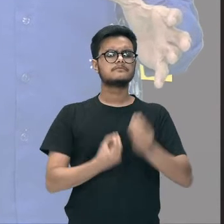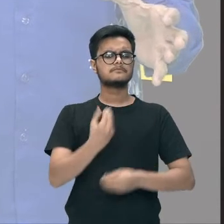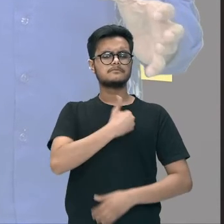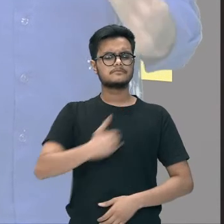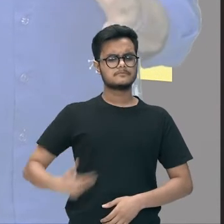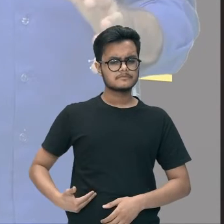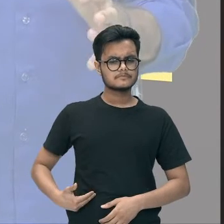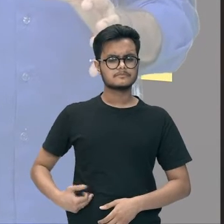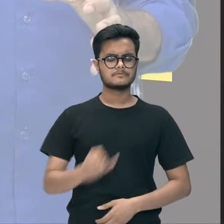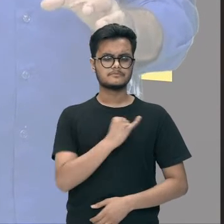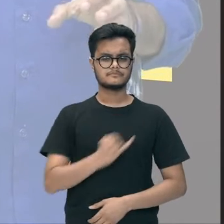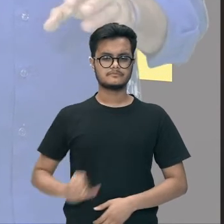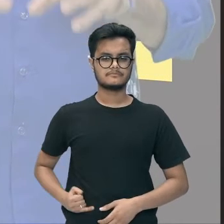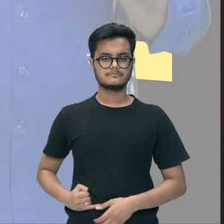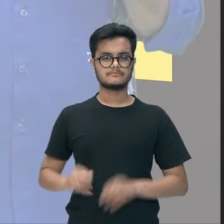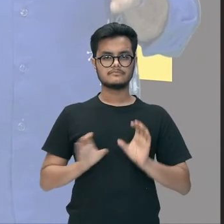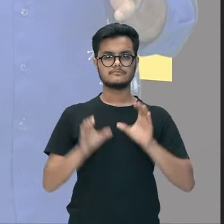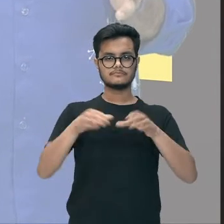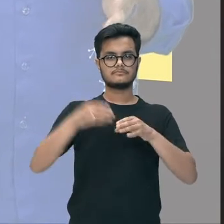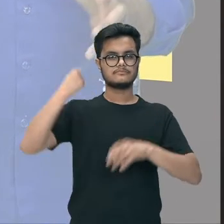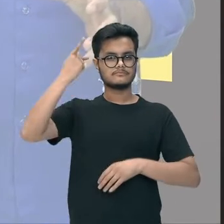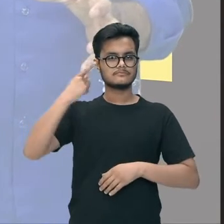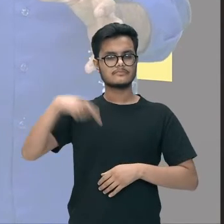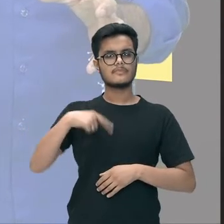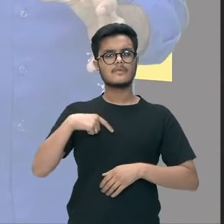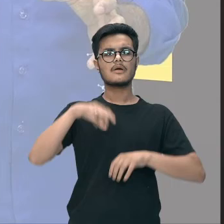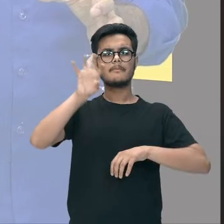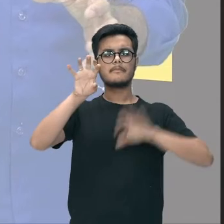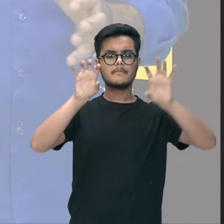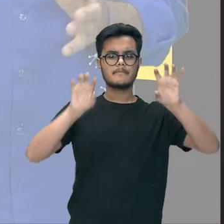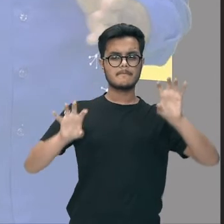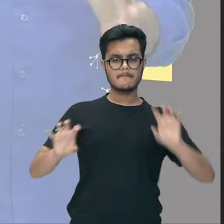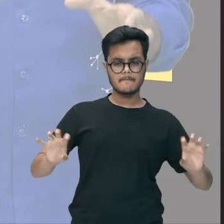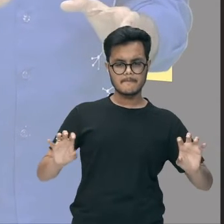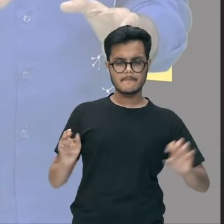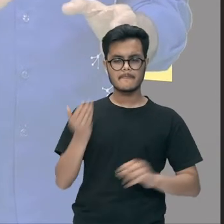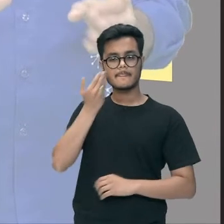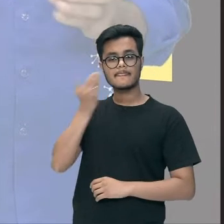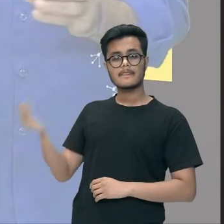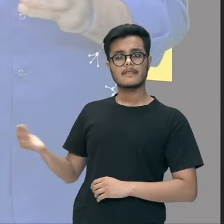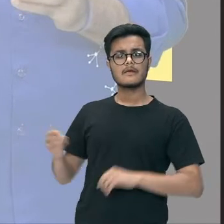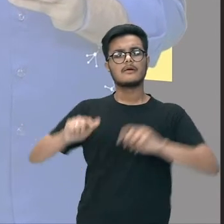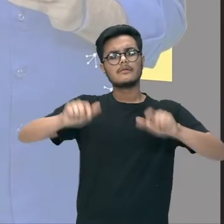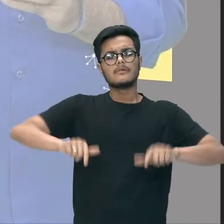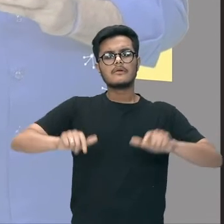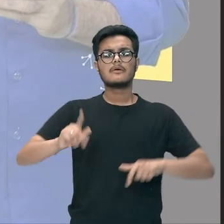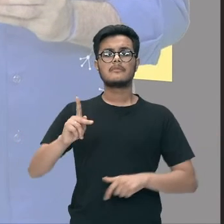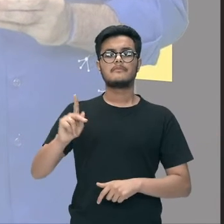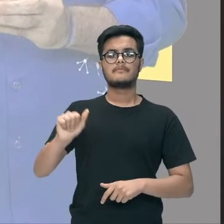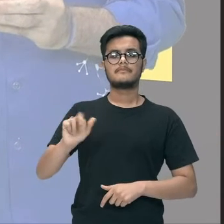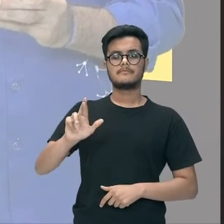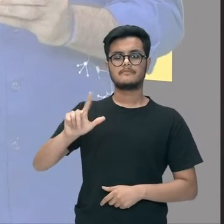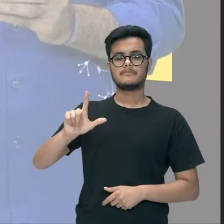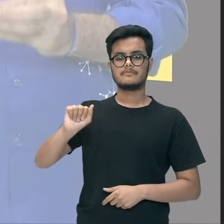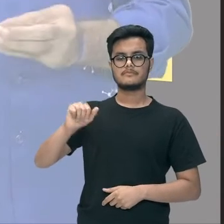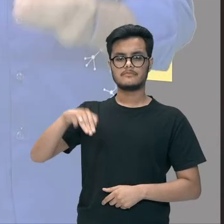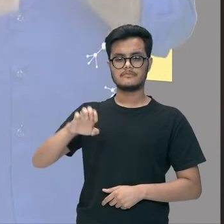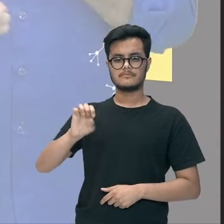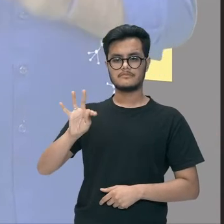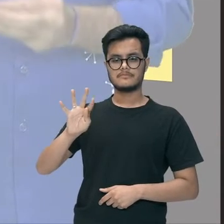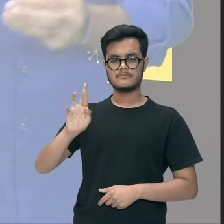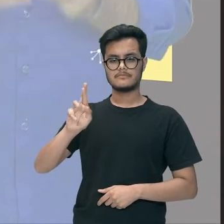grupos políticos do Brasil, foi criado, então, no Segundo Reinado, o parlamentarismo. Só que os historiadores dizem que é